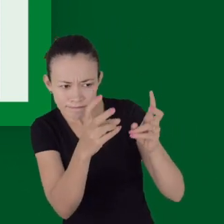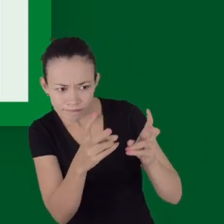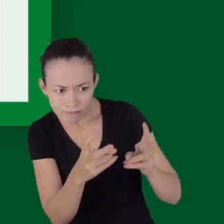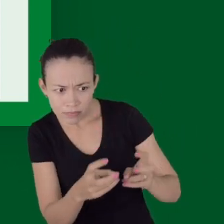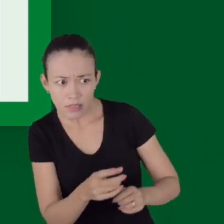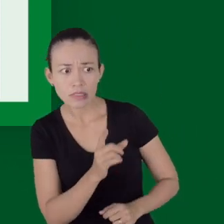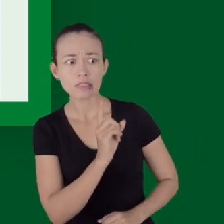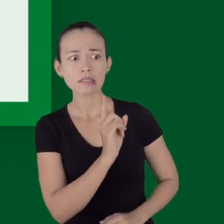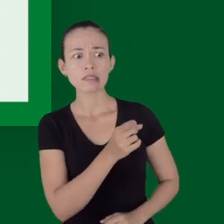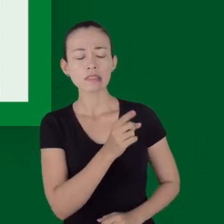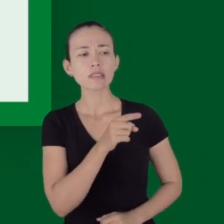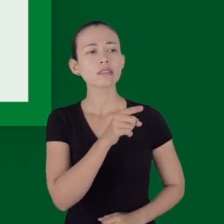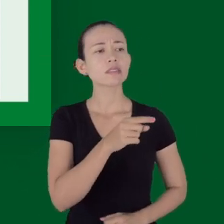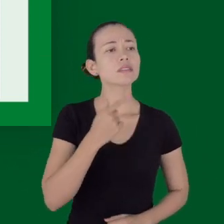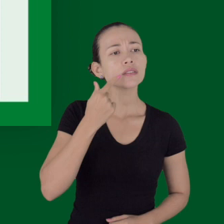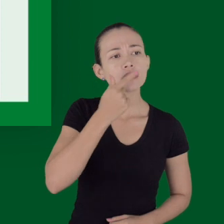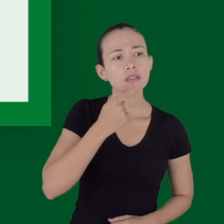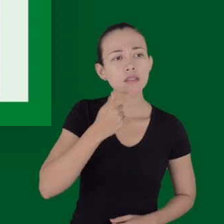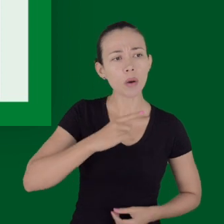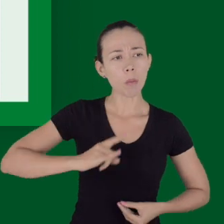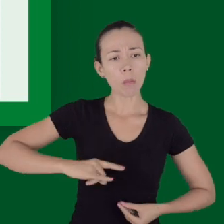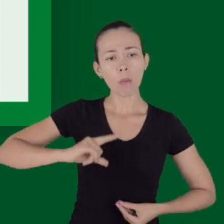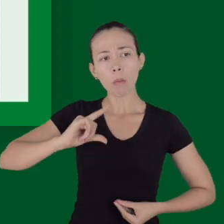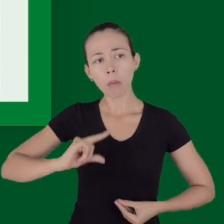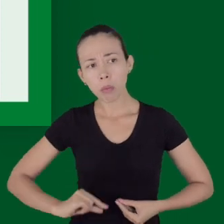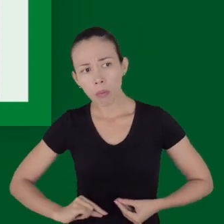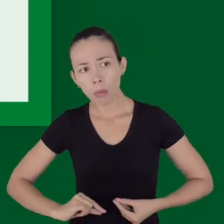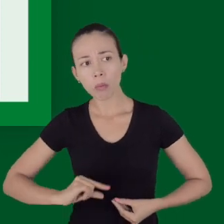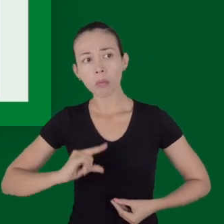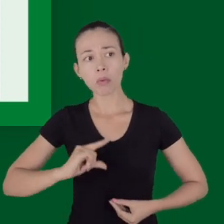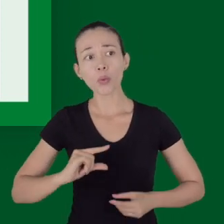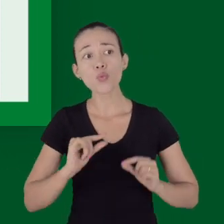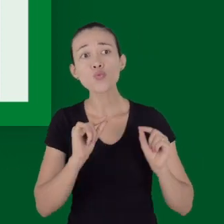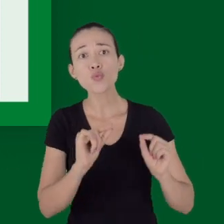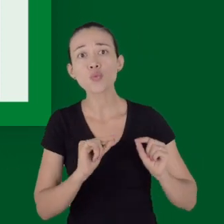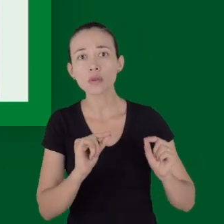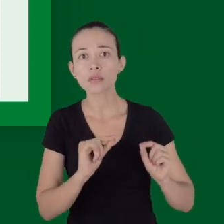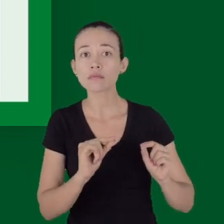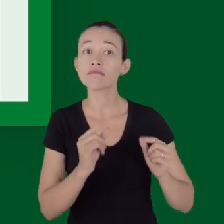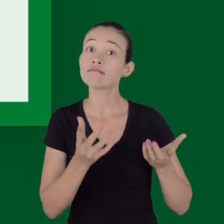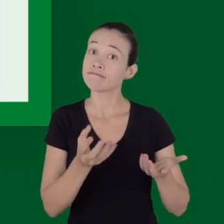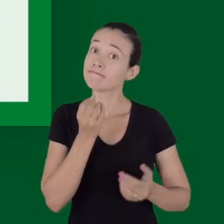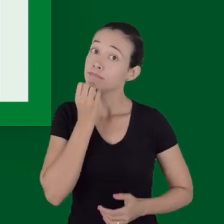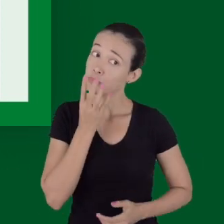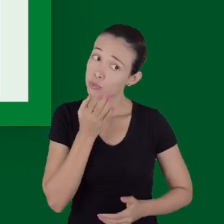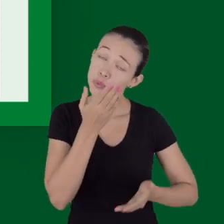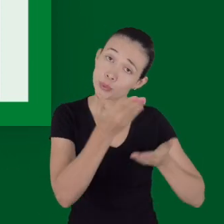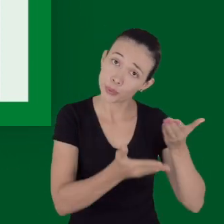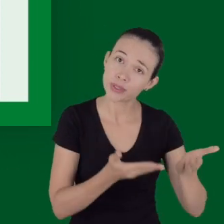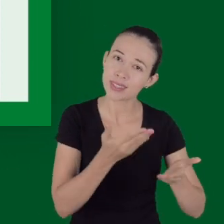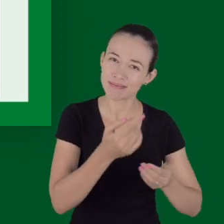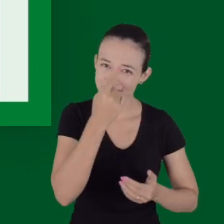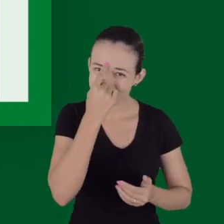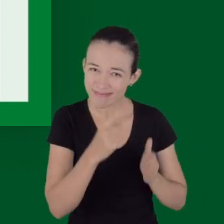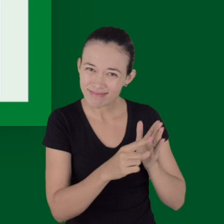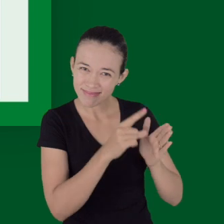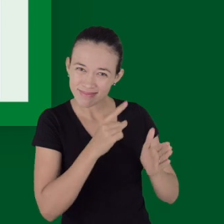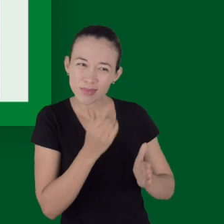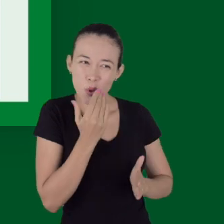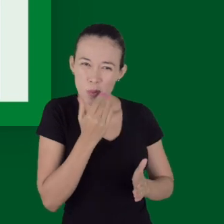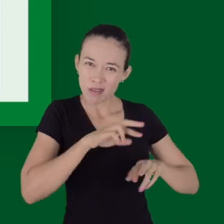apresentando sintomas, trate como hipoglicemia, ofereça imediatamente algum desses alimentos